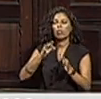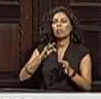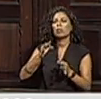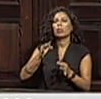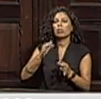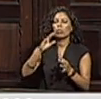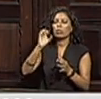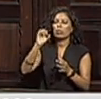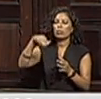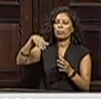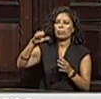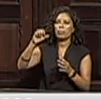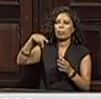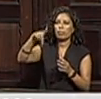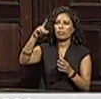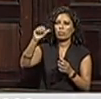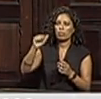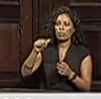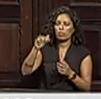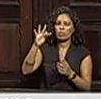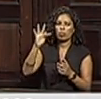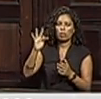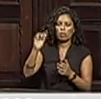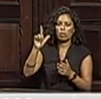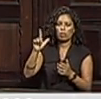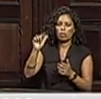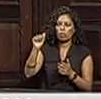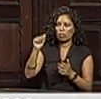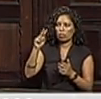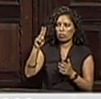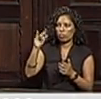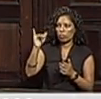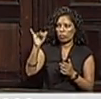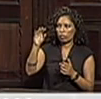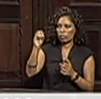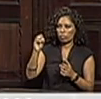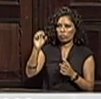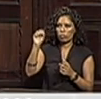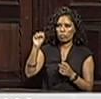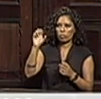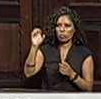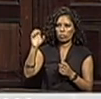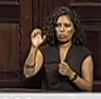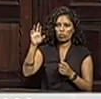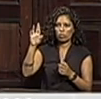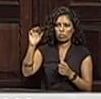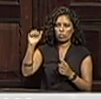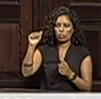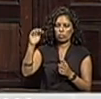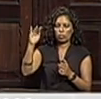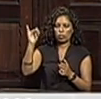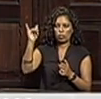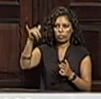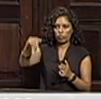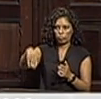Serafini. Verificação à emenda de número 94. Atenção, senhores deputados, estamos em processo de